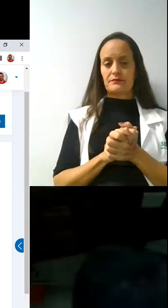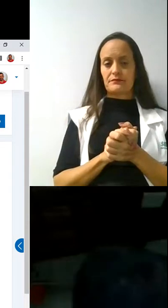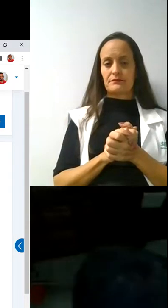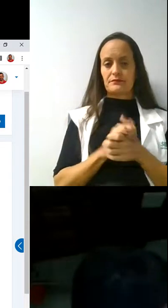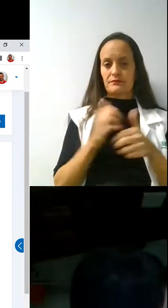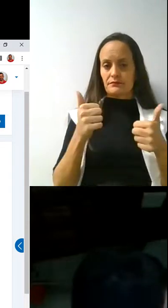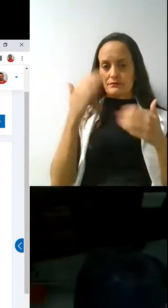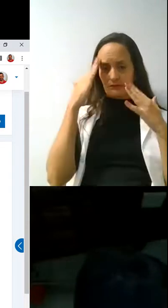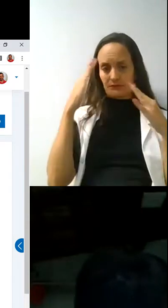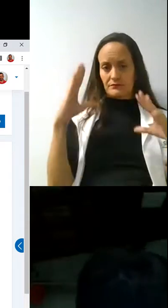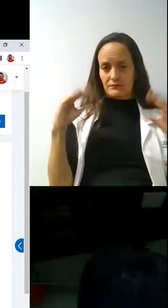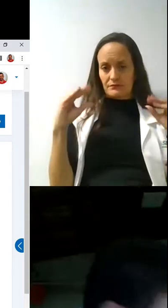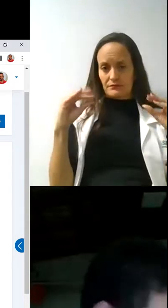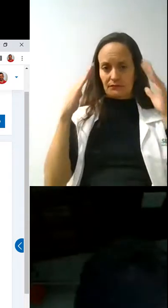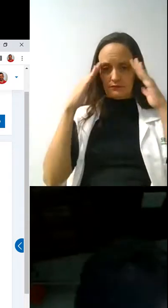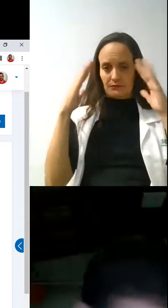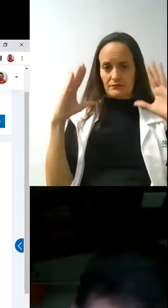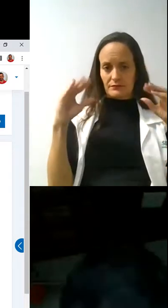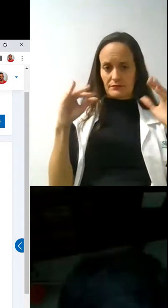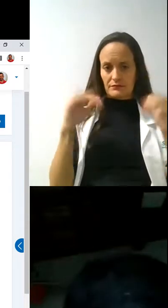Tranquilo?